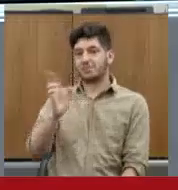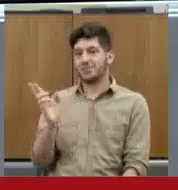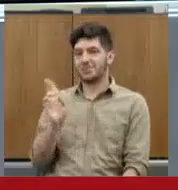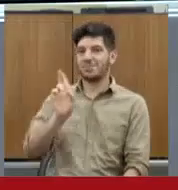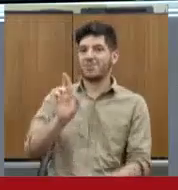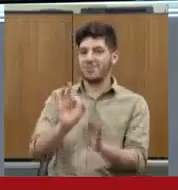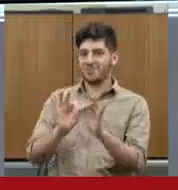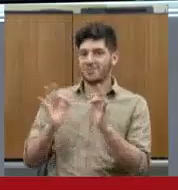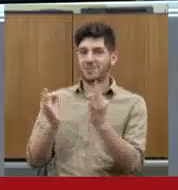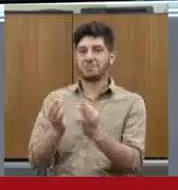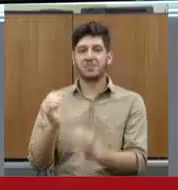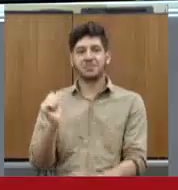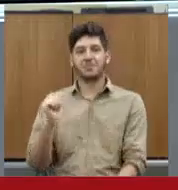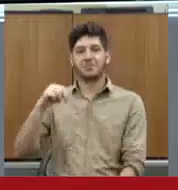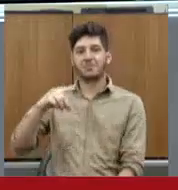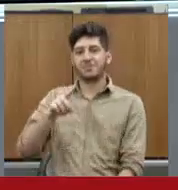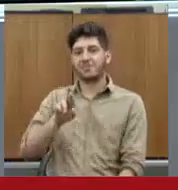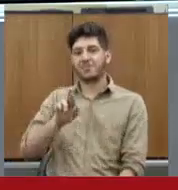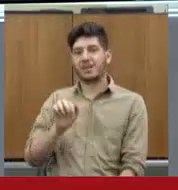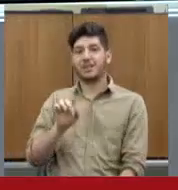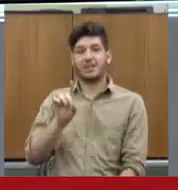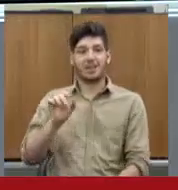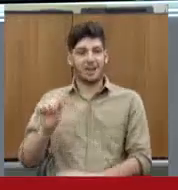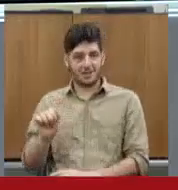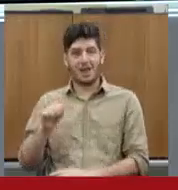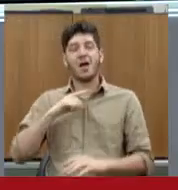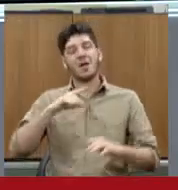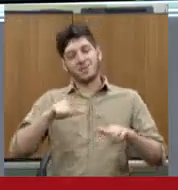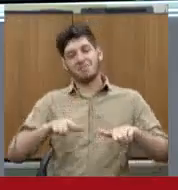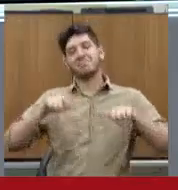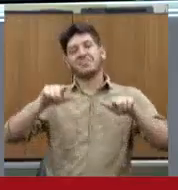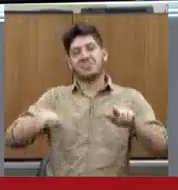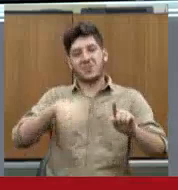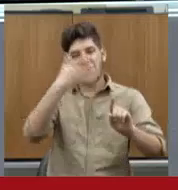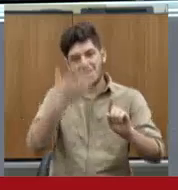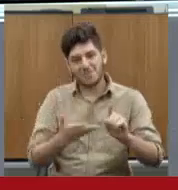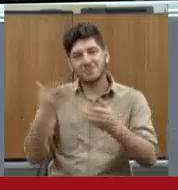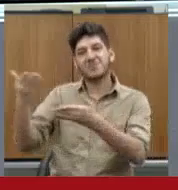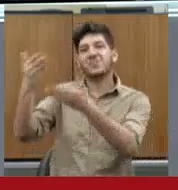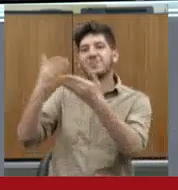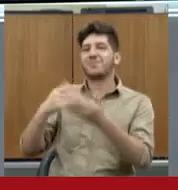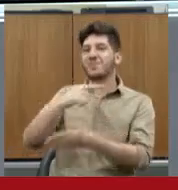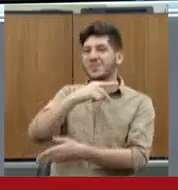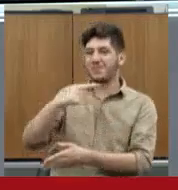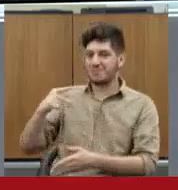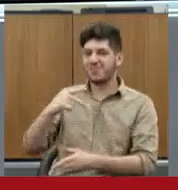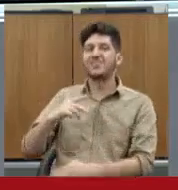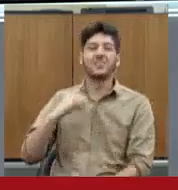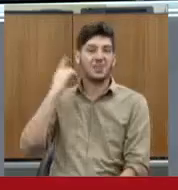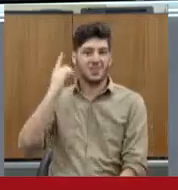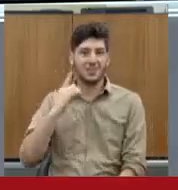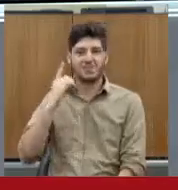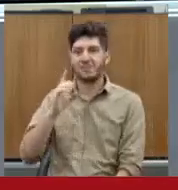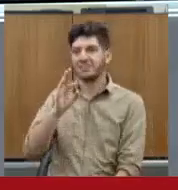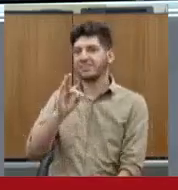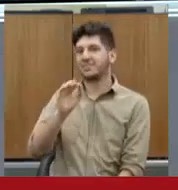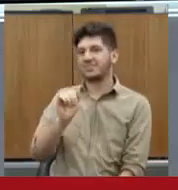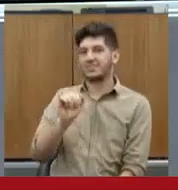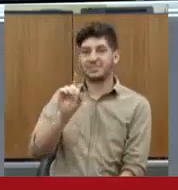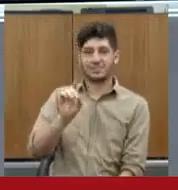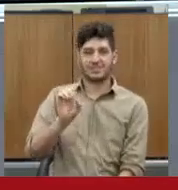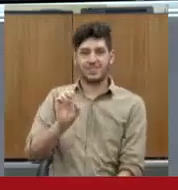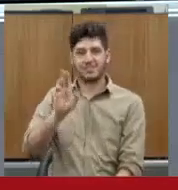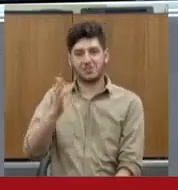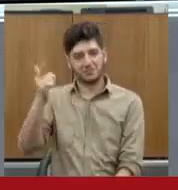família Andrada. Para proceder à entrega da homenagem, convidamos o presidente, deputado Tadeu Martins Leite.